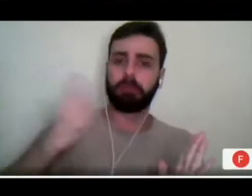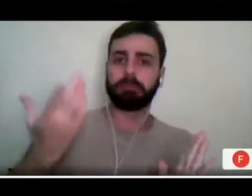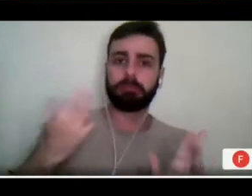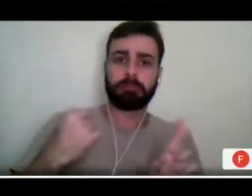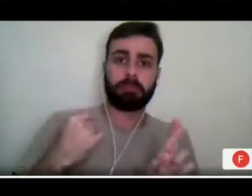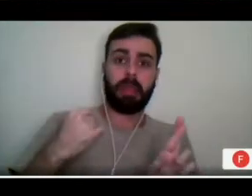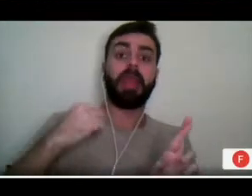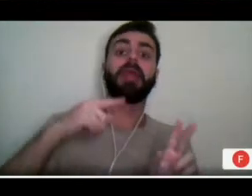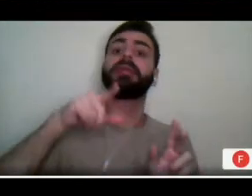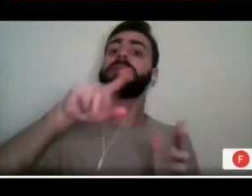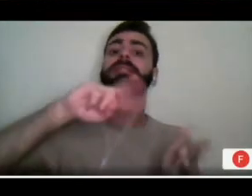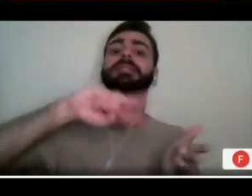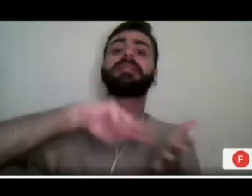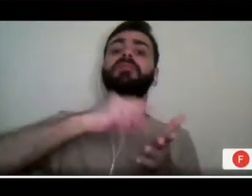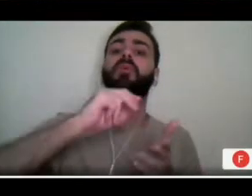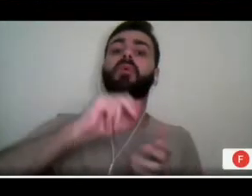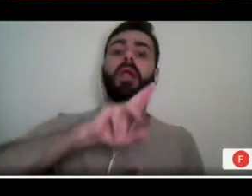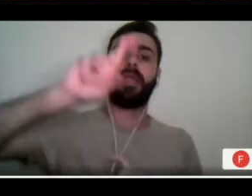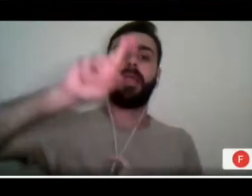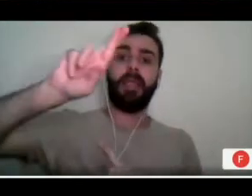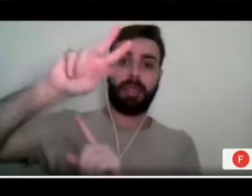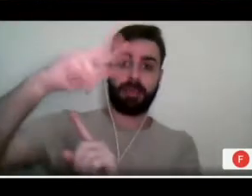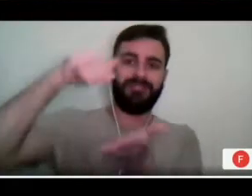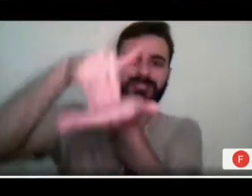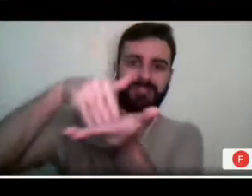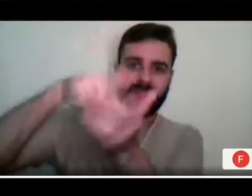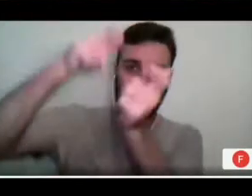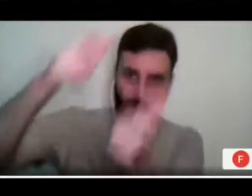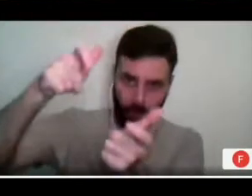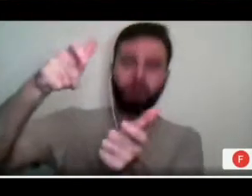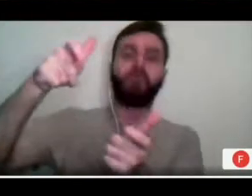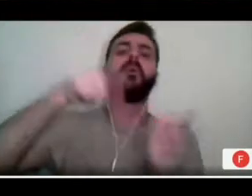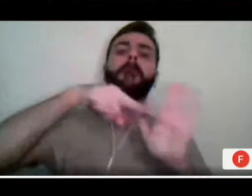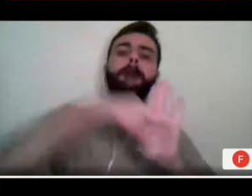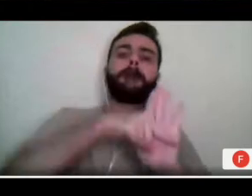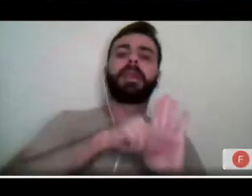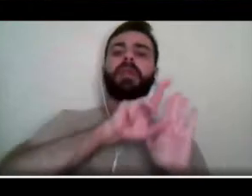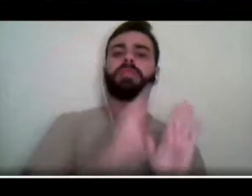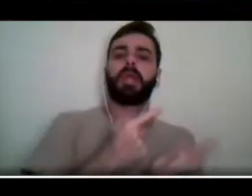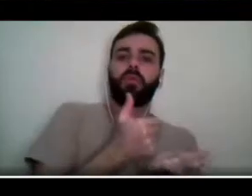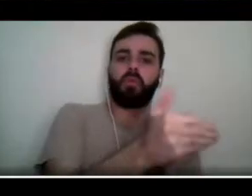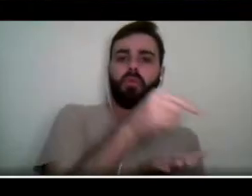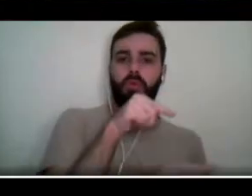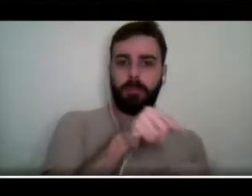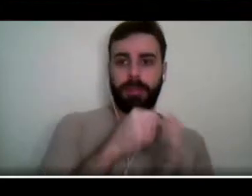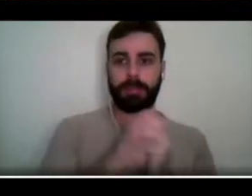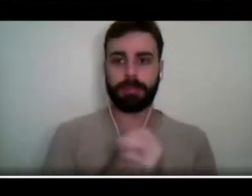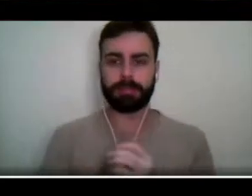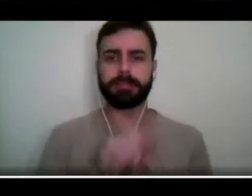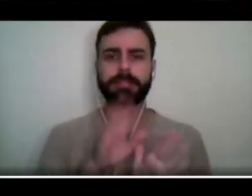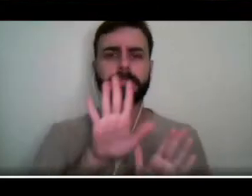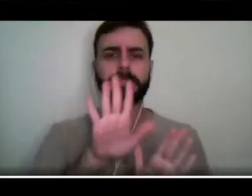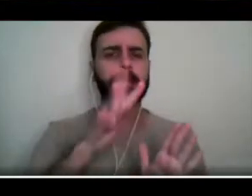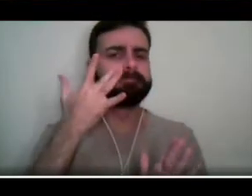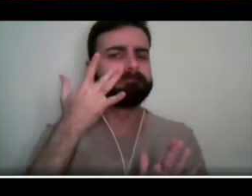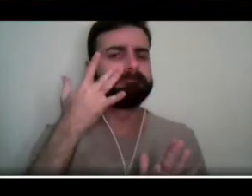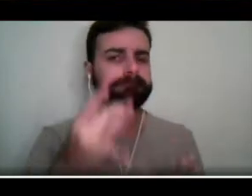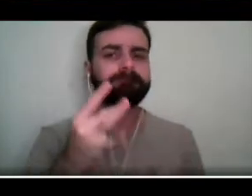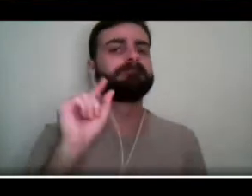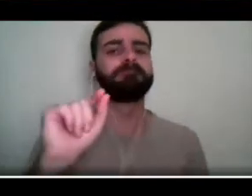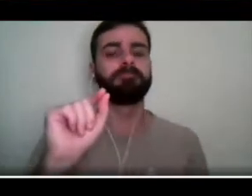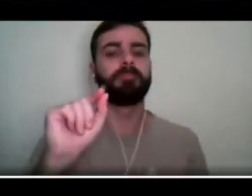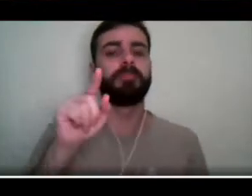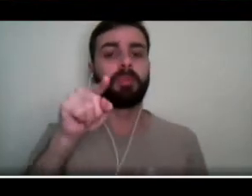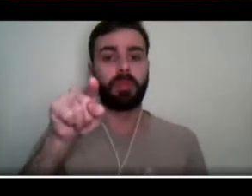vetor R2 menos o vetor R1. Está mostrado aqui na figura. E observem que se a gente presta atenção, né,